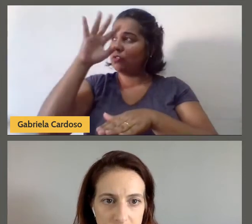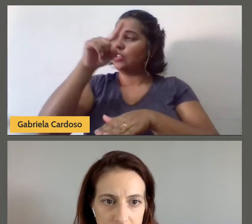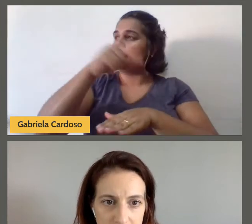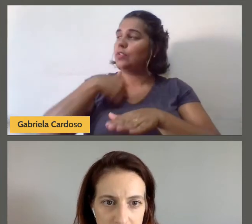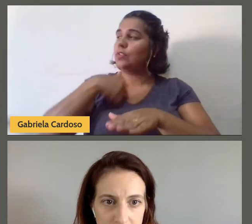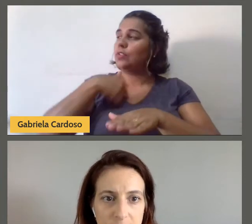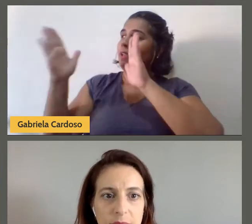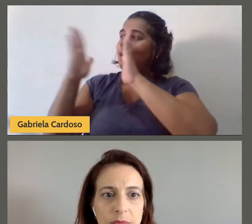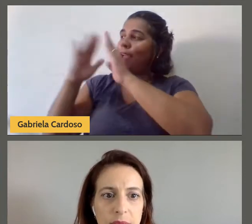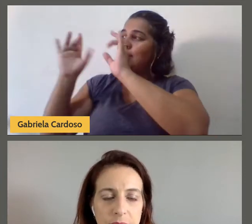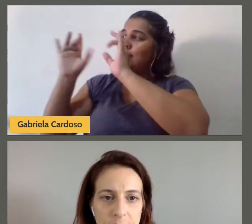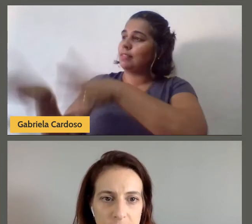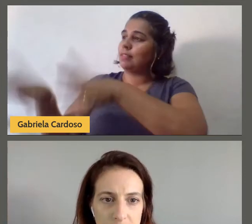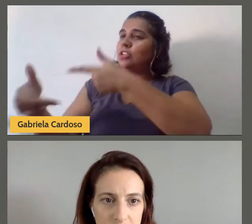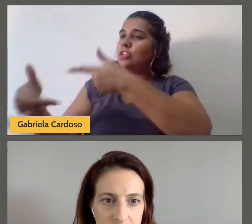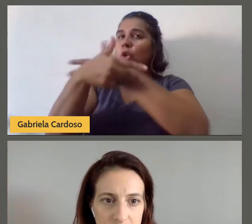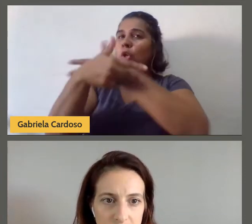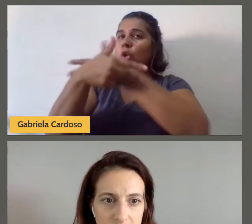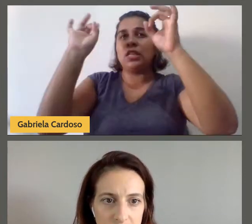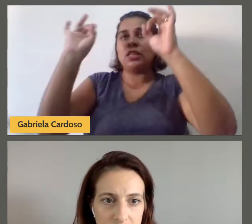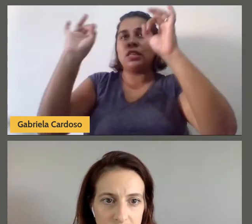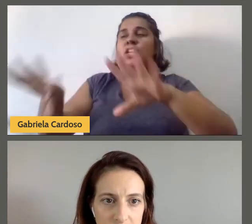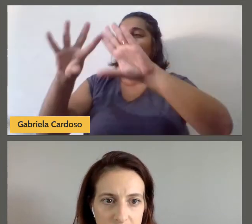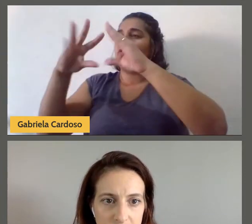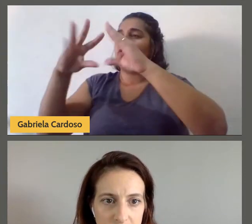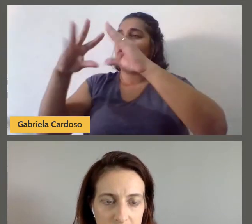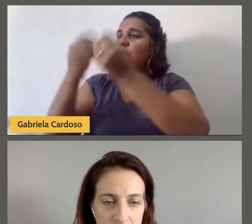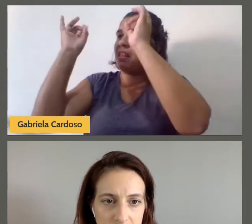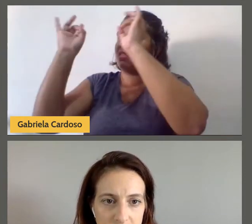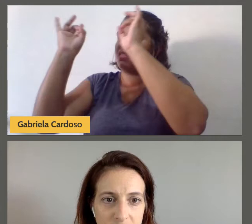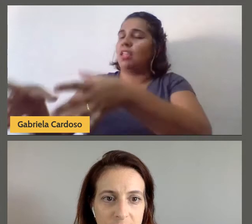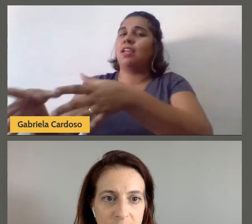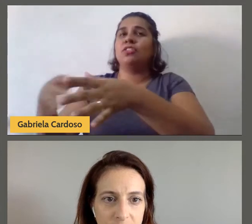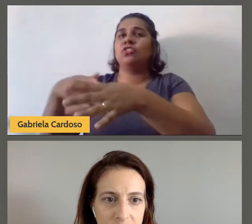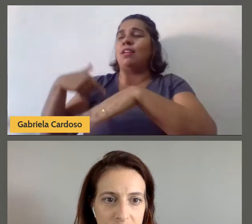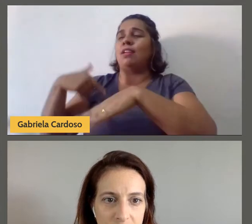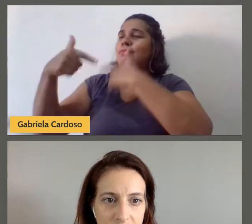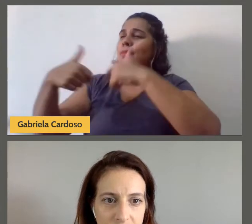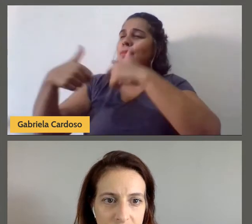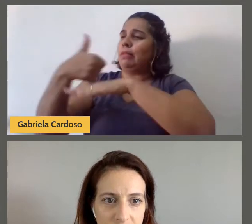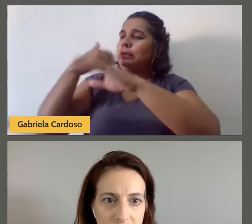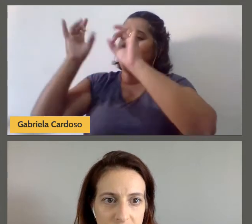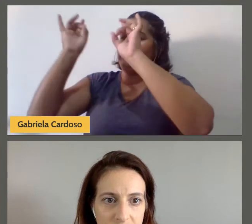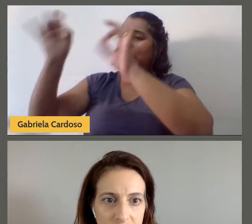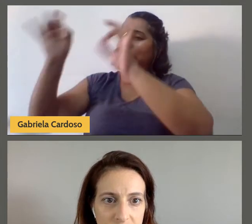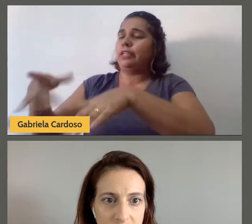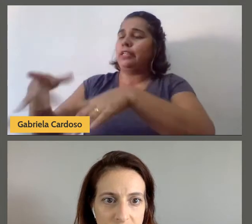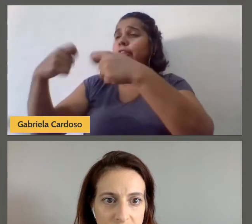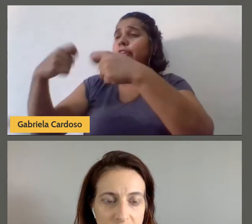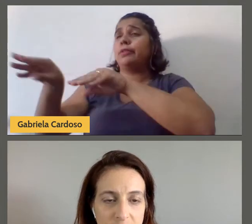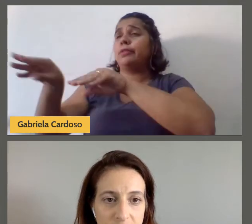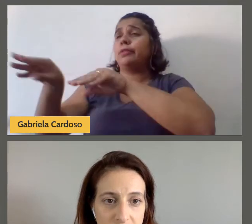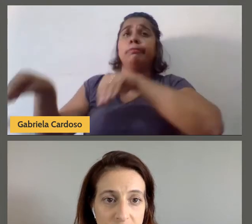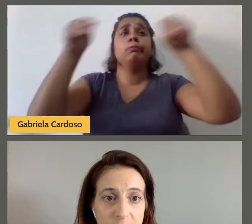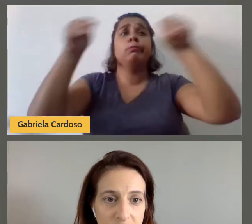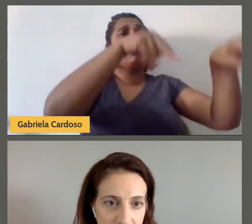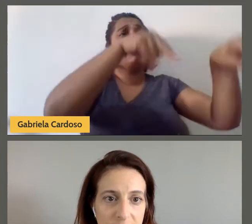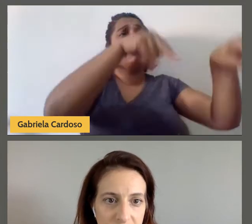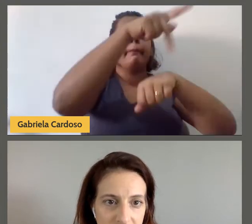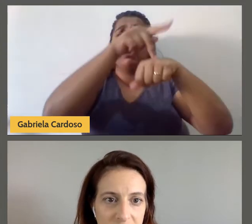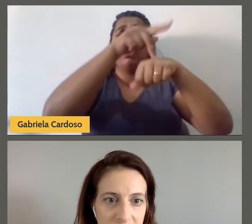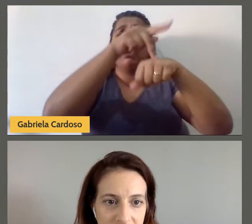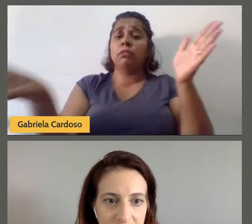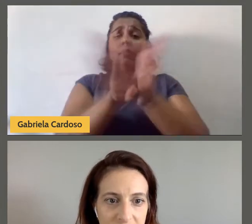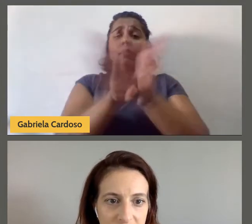uma mala, ir para um novo país, deixar a sua profissão para trás, e aí você tem que arrumar um trabalho, porque como é que você não vai trabalhar,